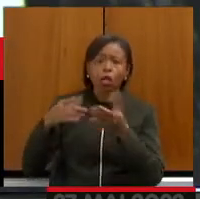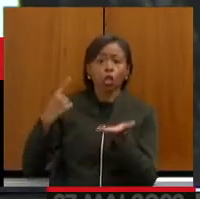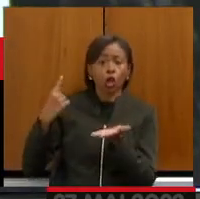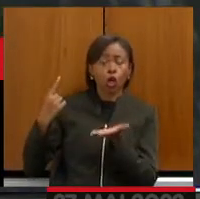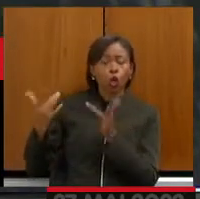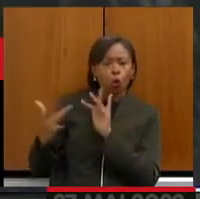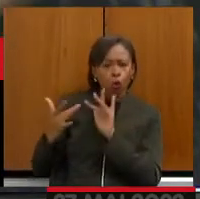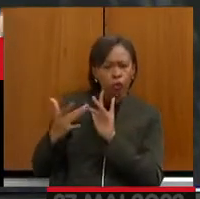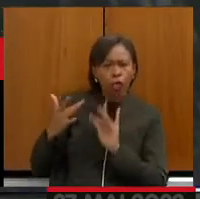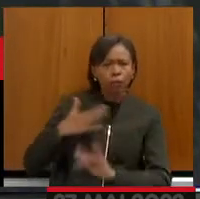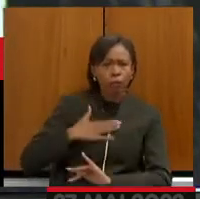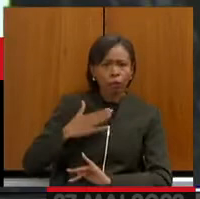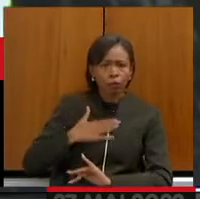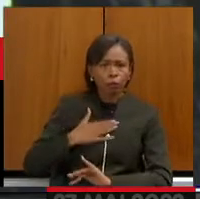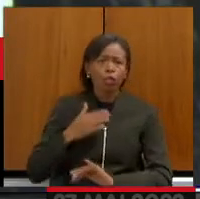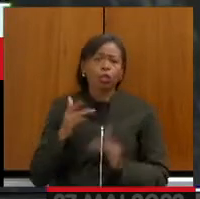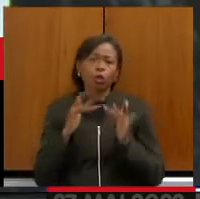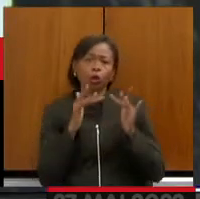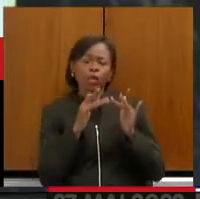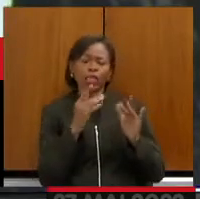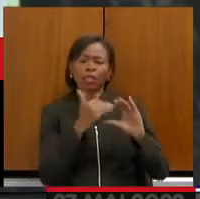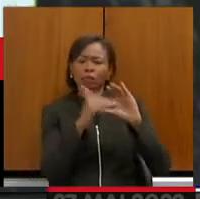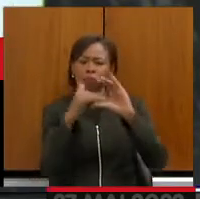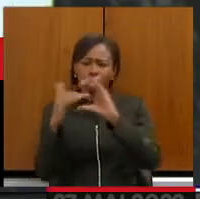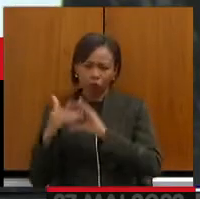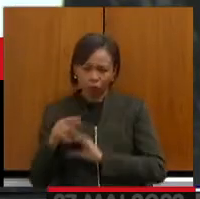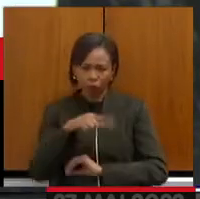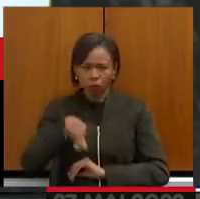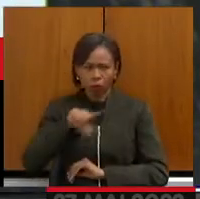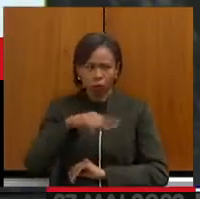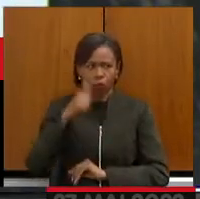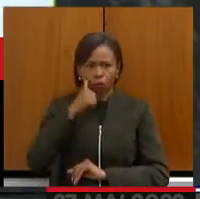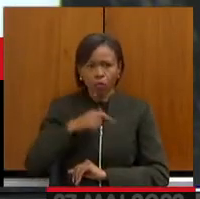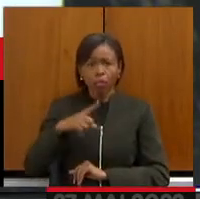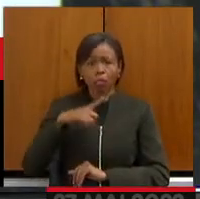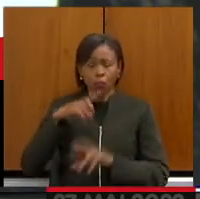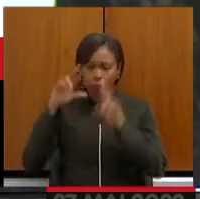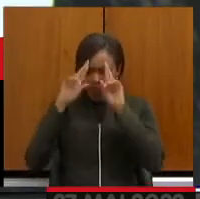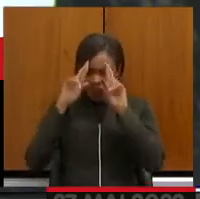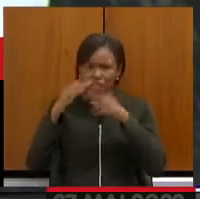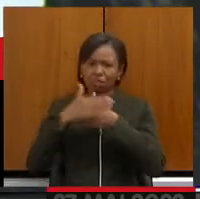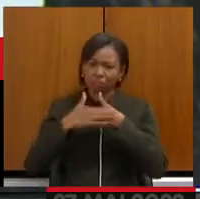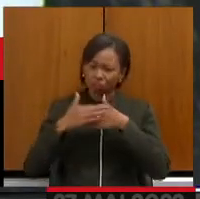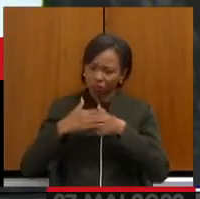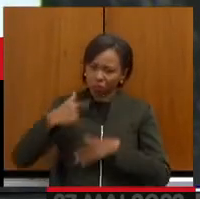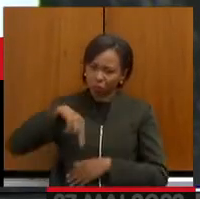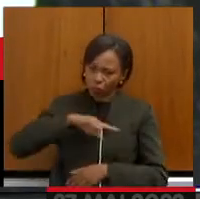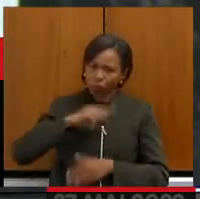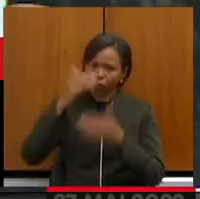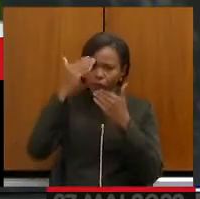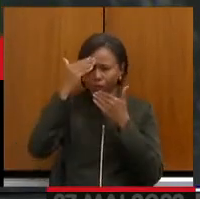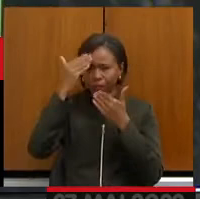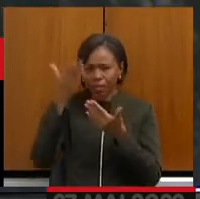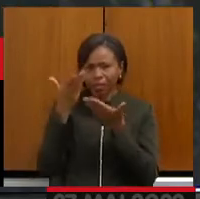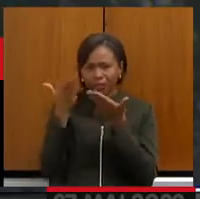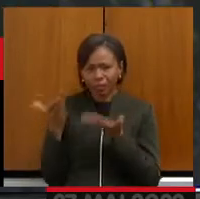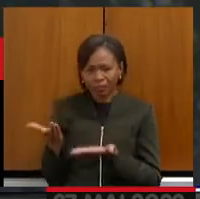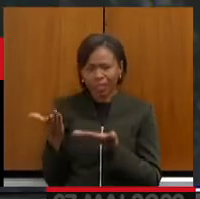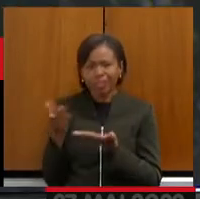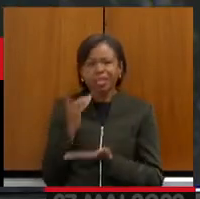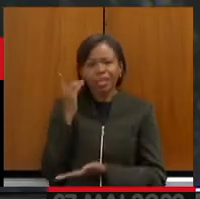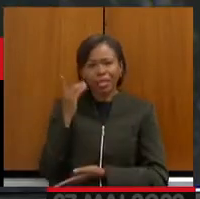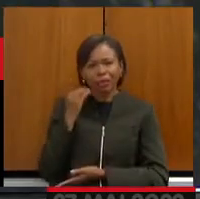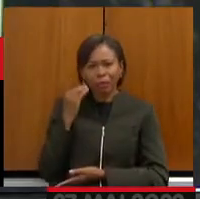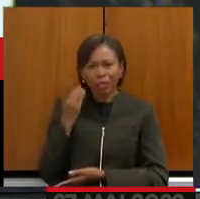outras mulheres aqui presente que nos respeitaram que foram muito carinhosos com a é muito obrigada a senhora deputada